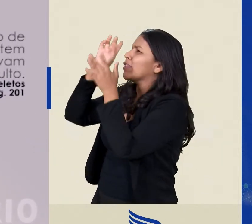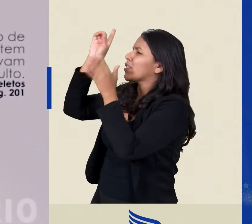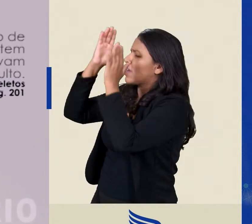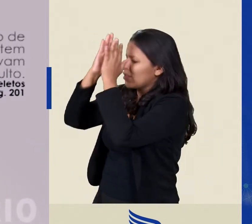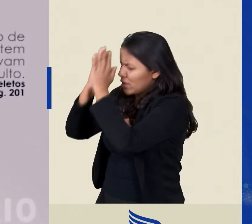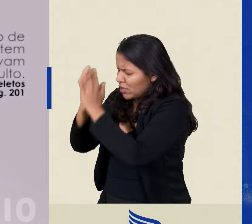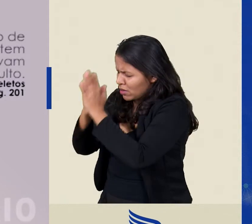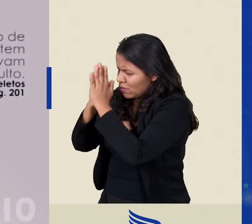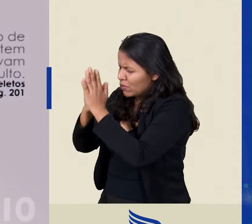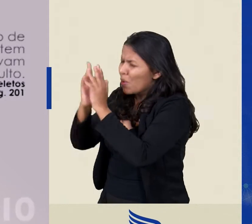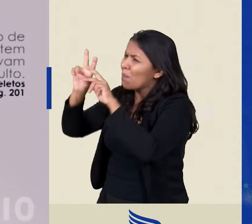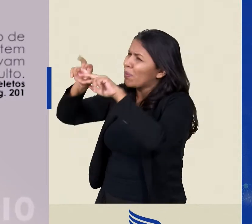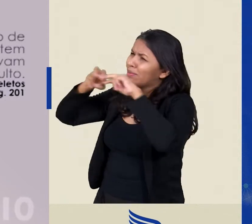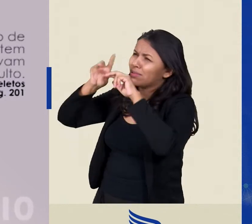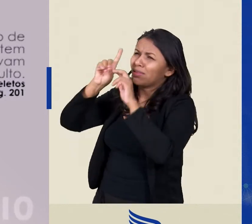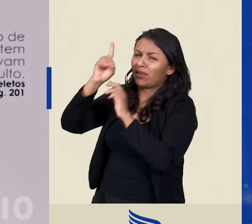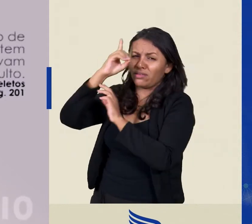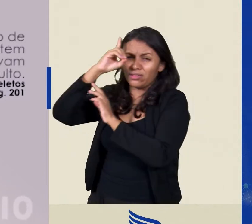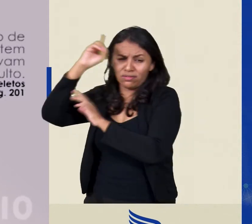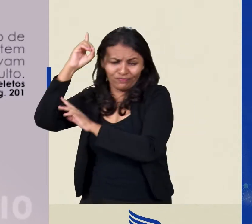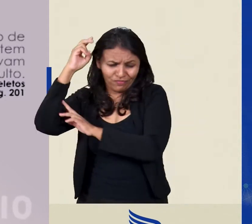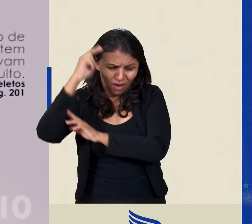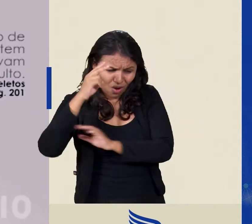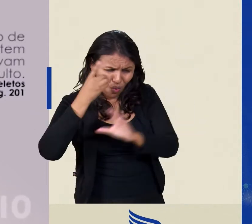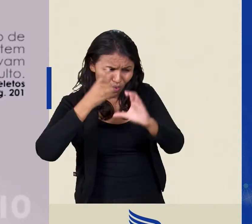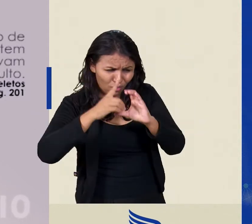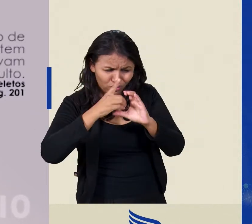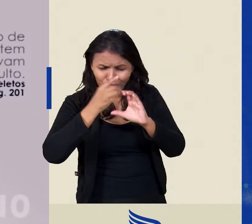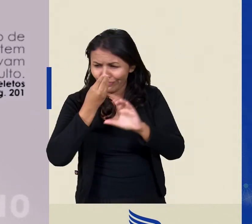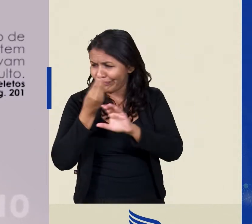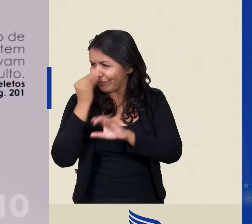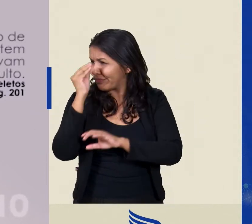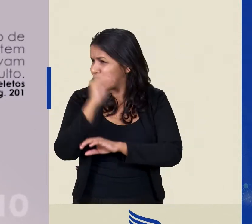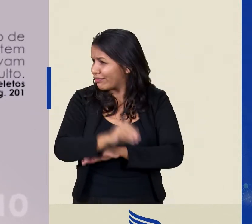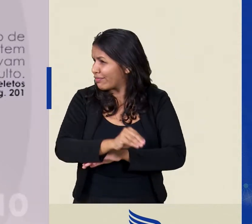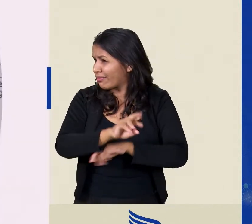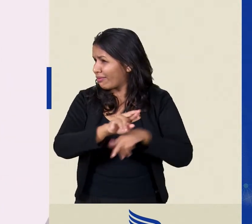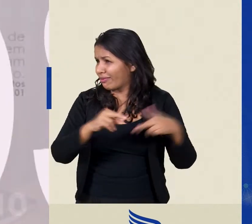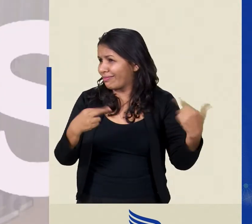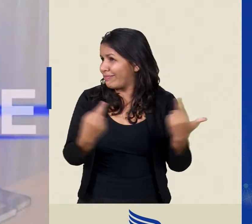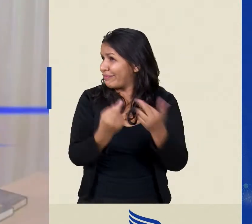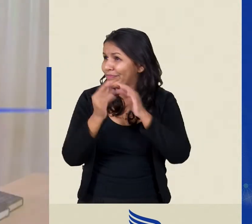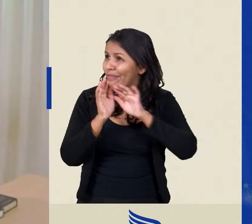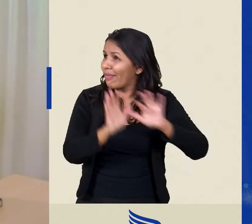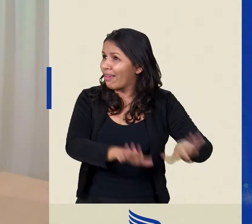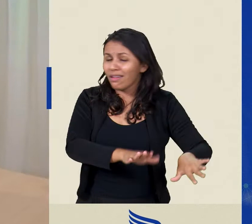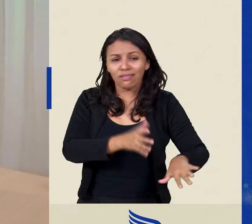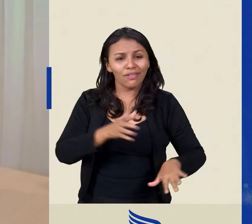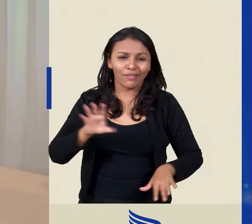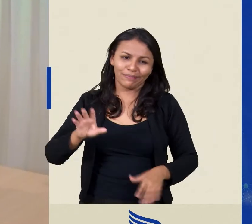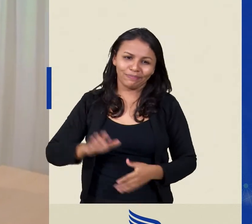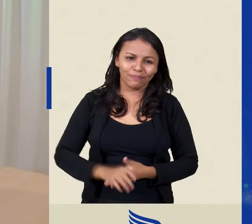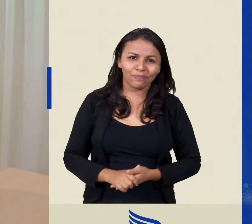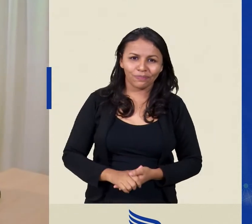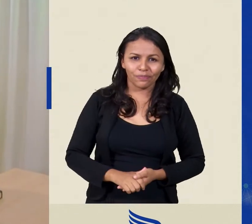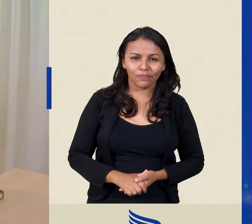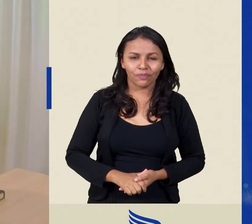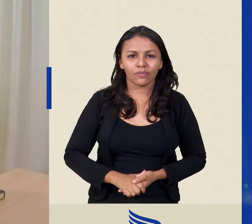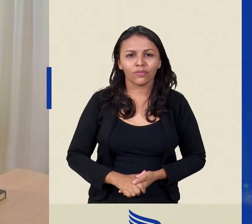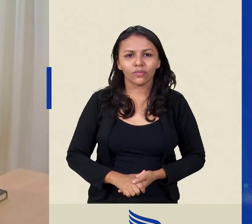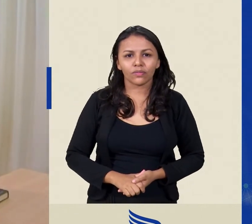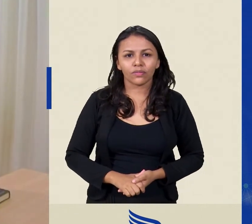muitas vezes tem afastado seu rosto dos que se achavam reunidos para o culto. Os que